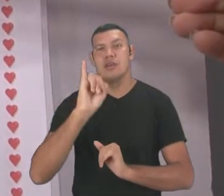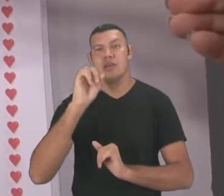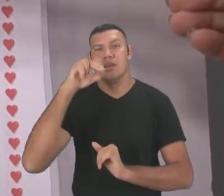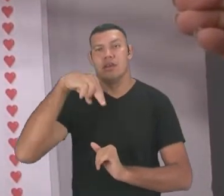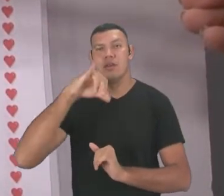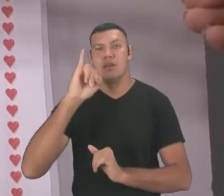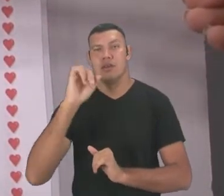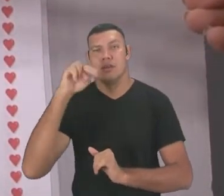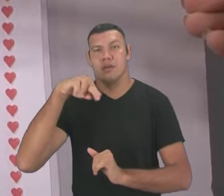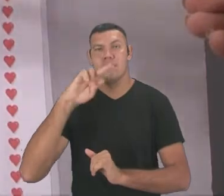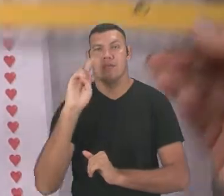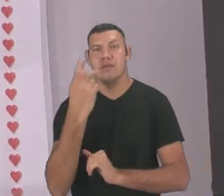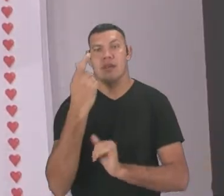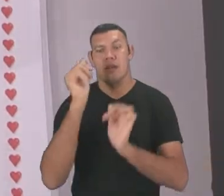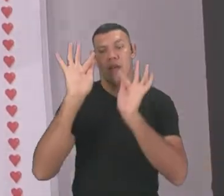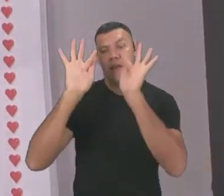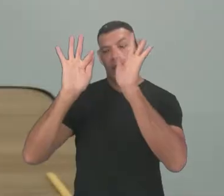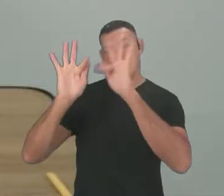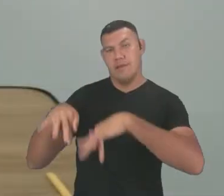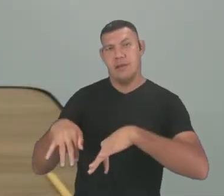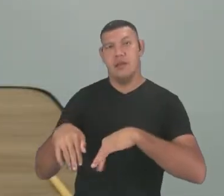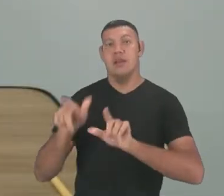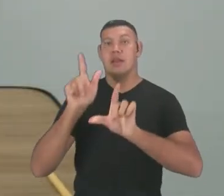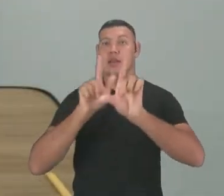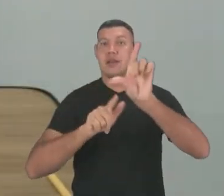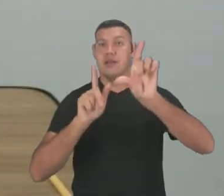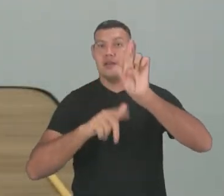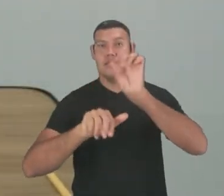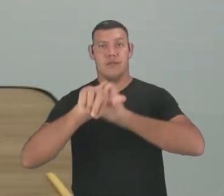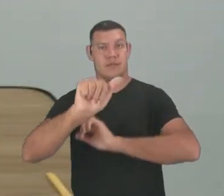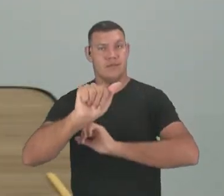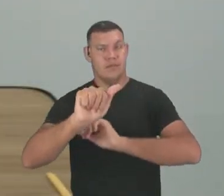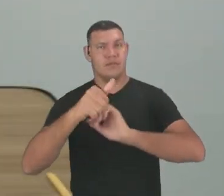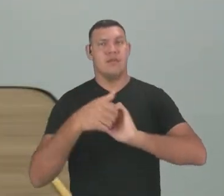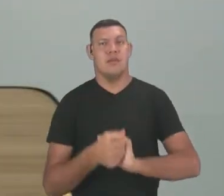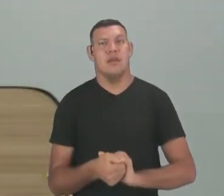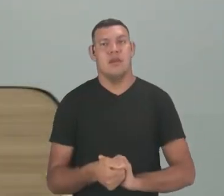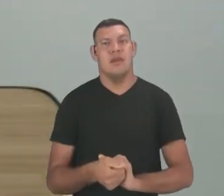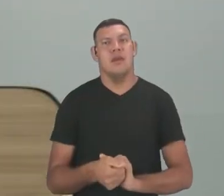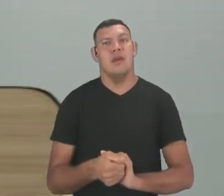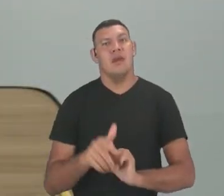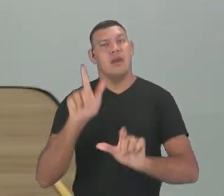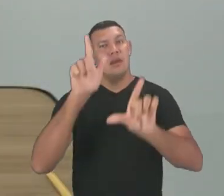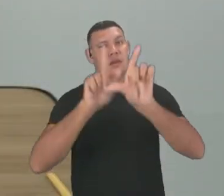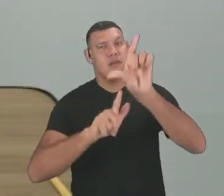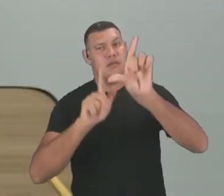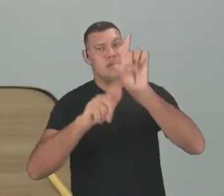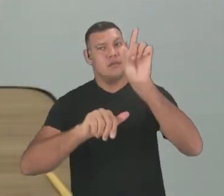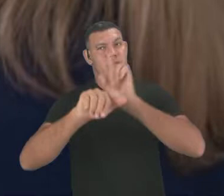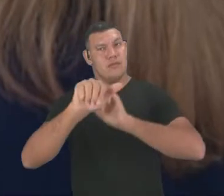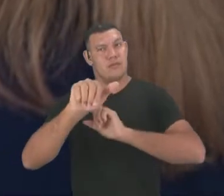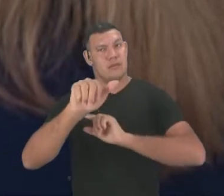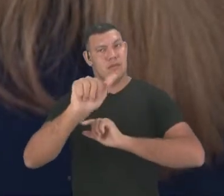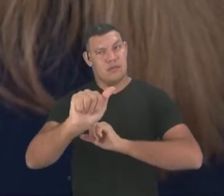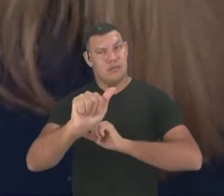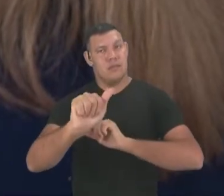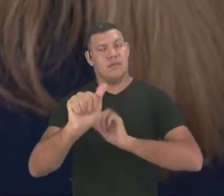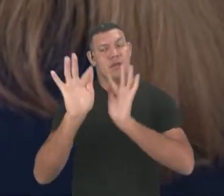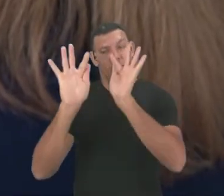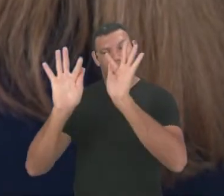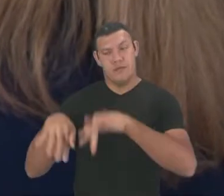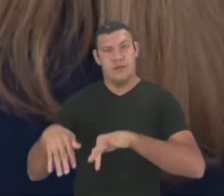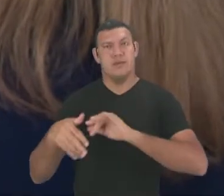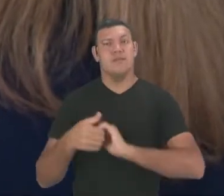menininha termina na letra A som final em NH